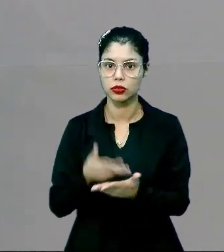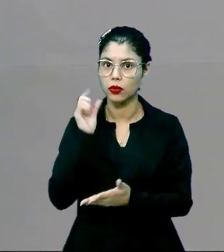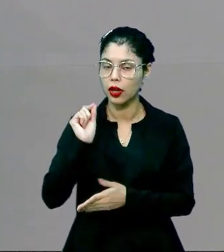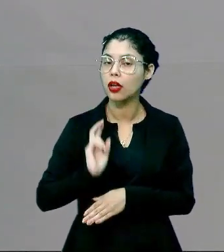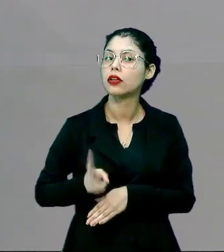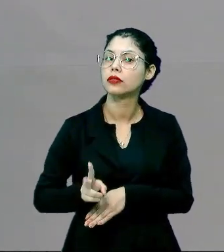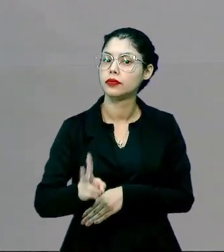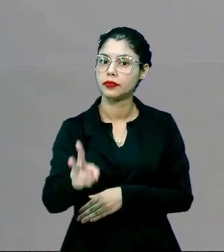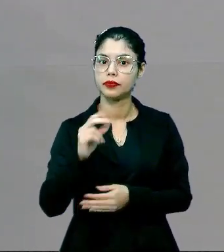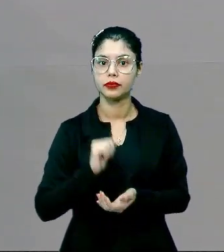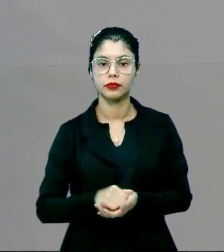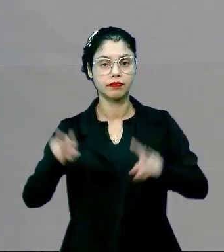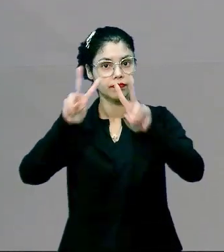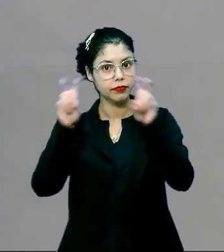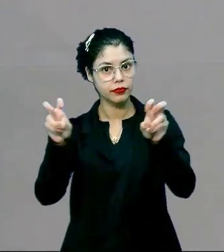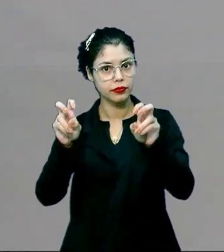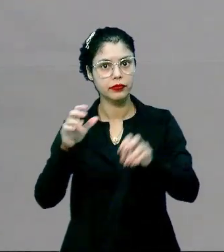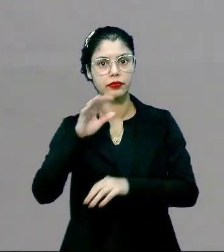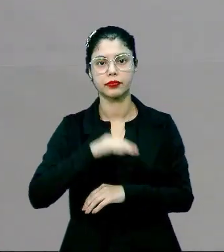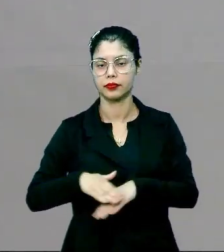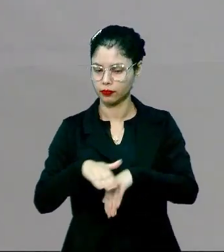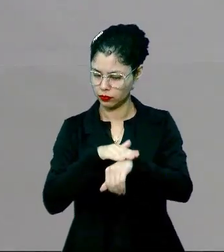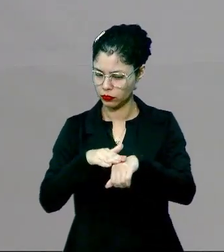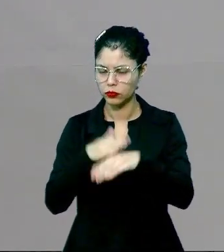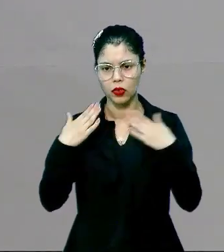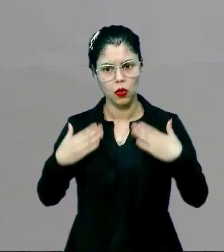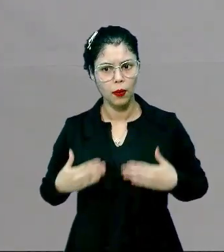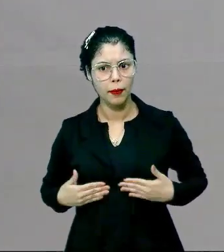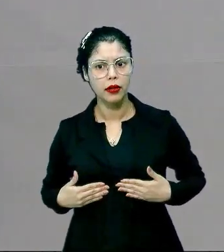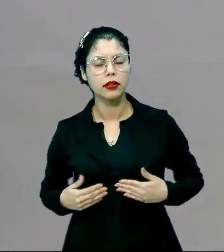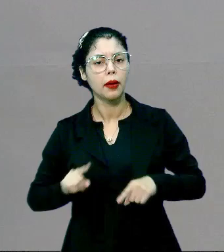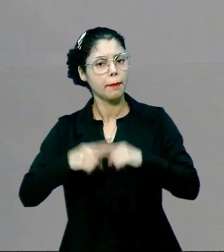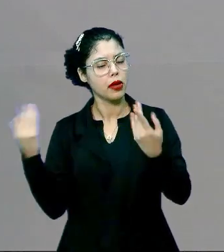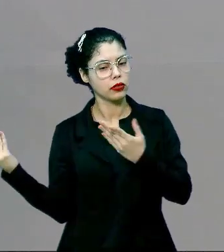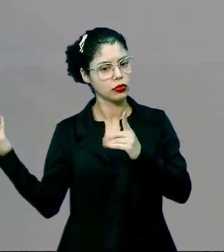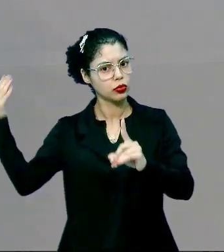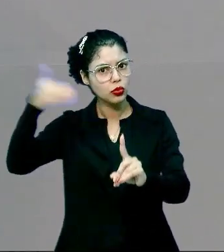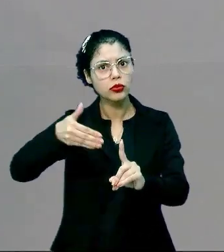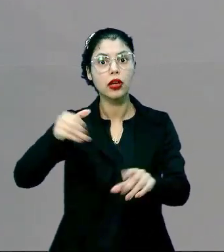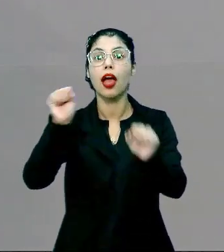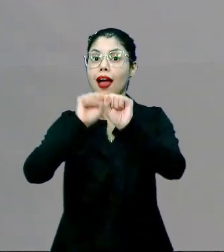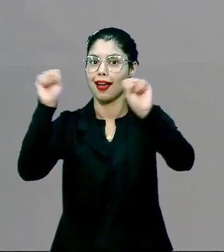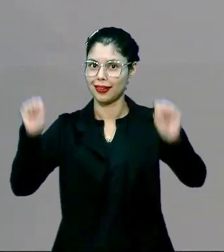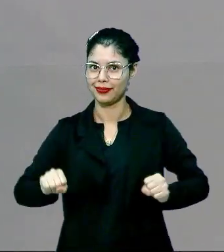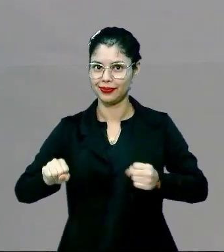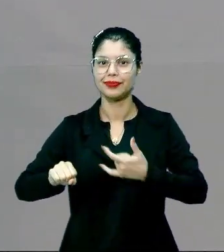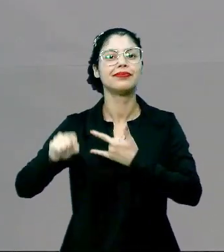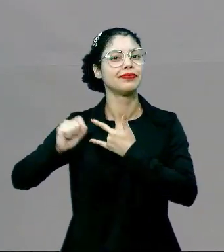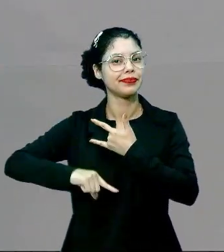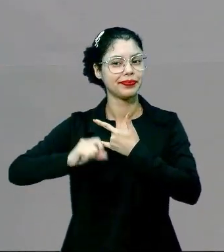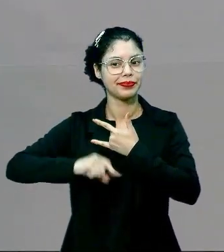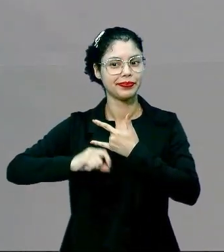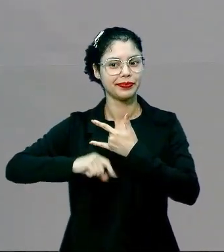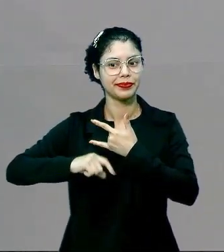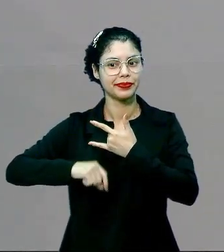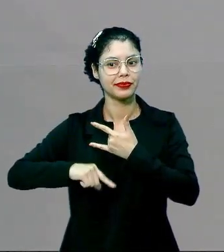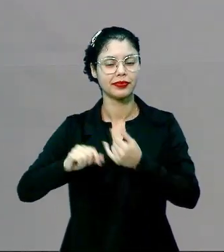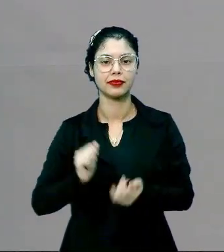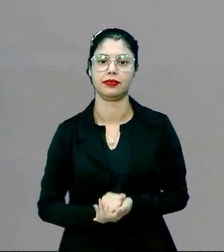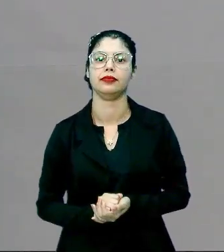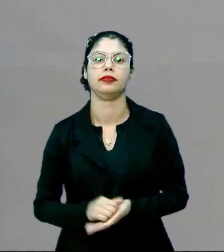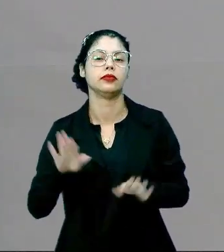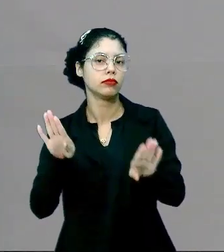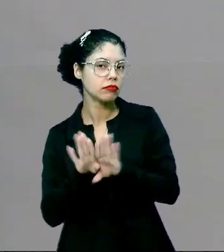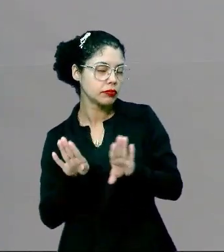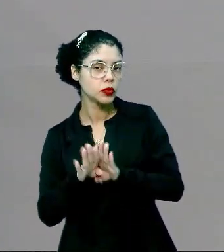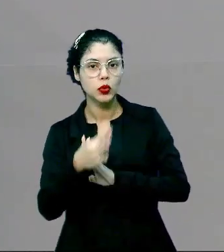vai dar continuidade do nosso tema de Fisiologia Humana, mais especificamente no sistema urinário, tá certo?